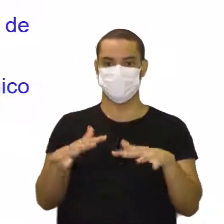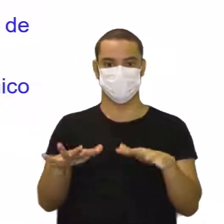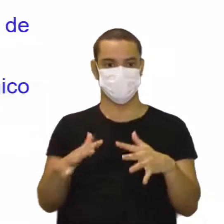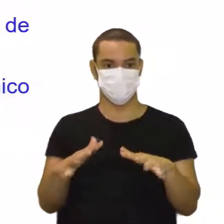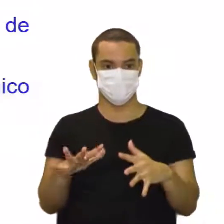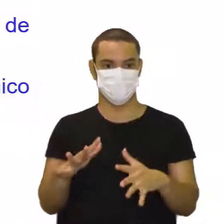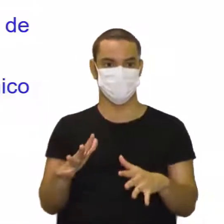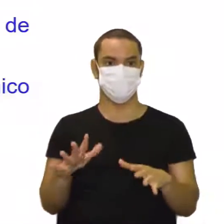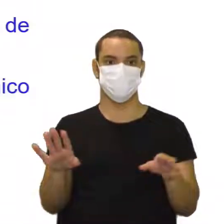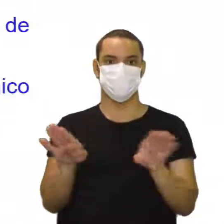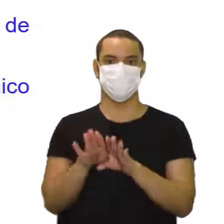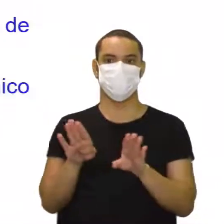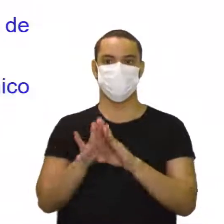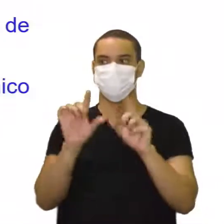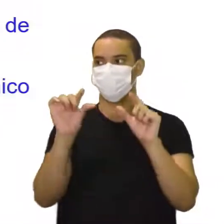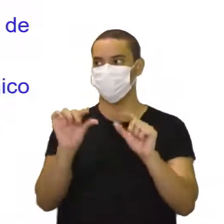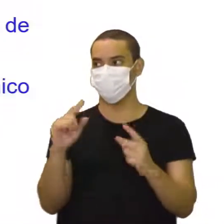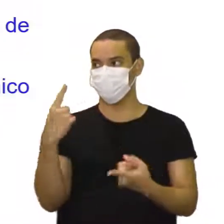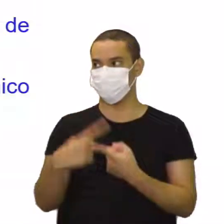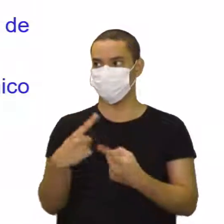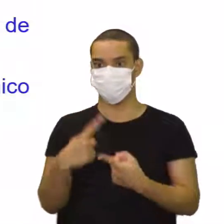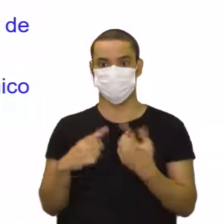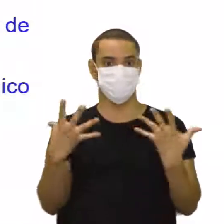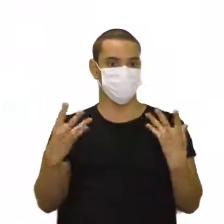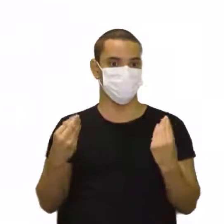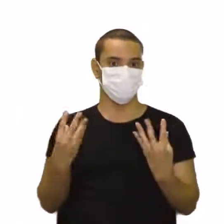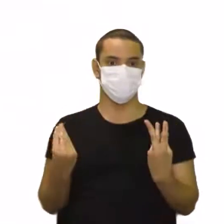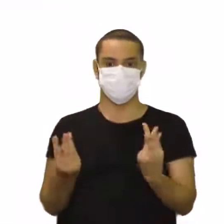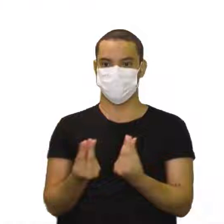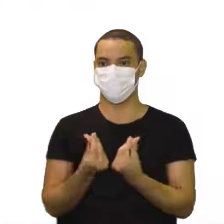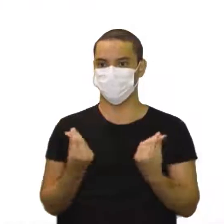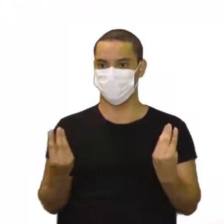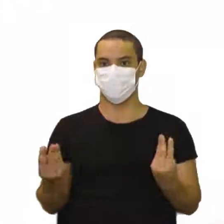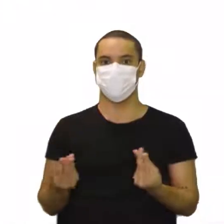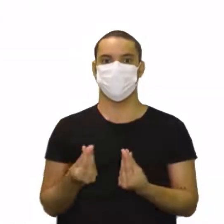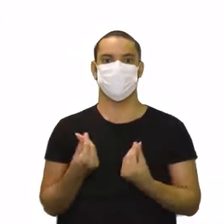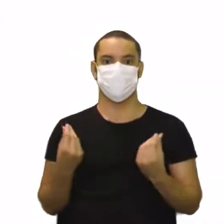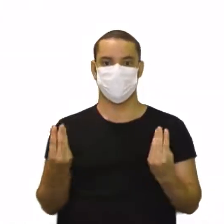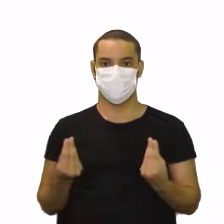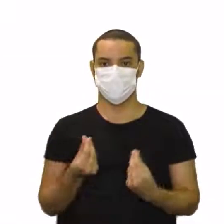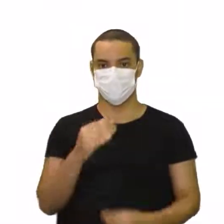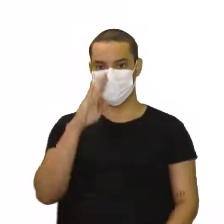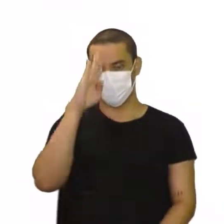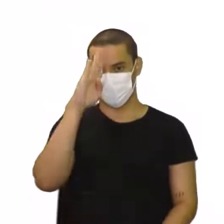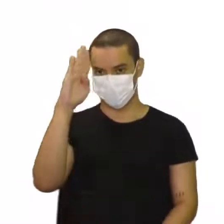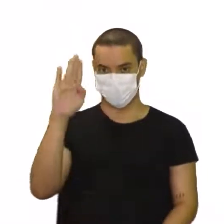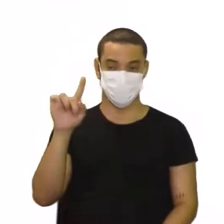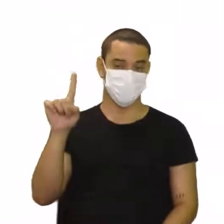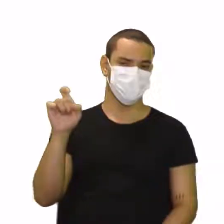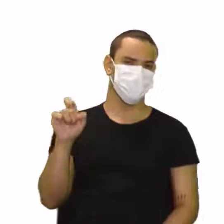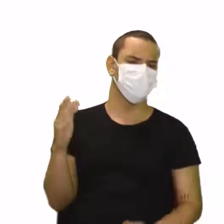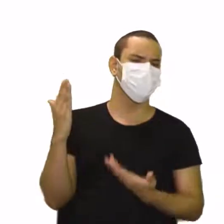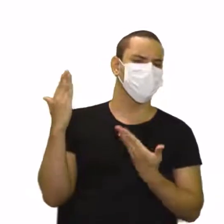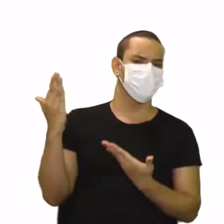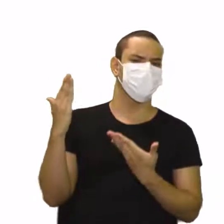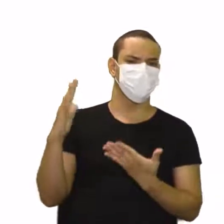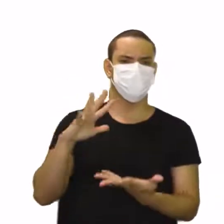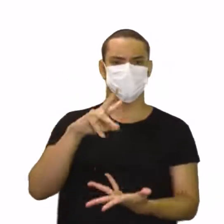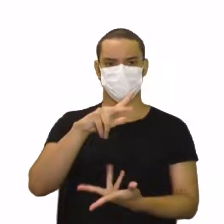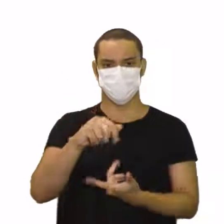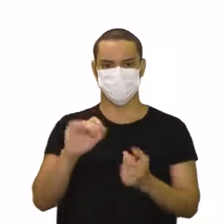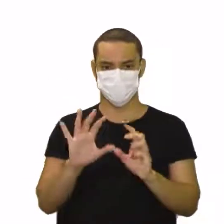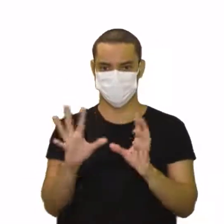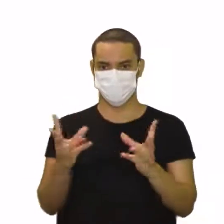vibrações, mínimo possível, porque ele é muito, muito, muito sensível. Princípio da incerteza, né? No mundo das